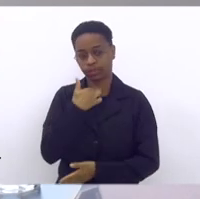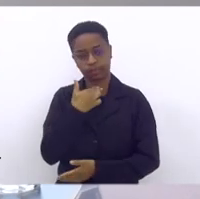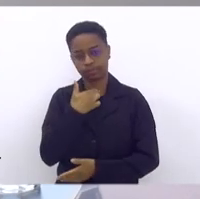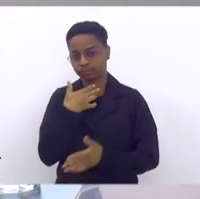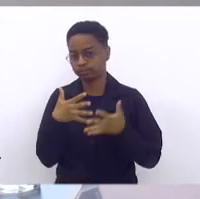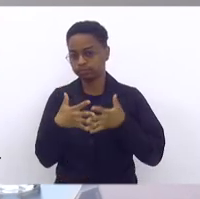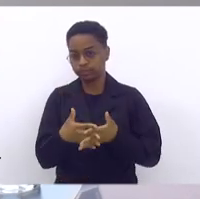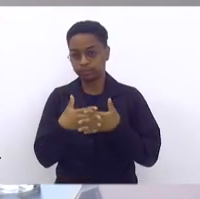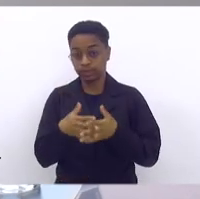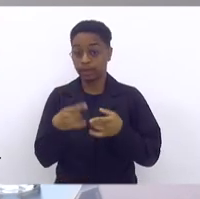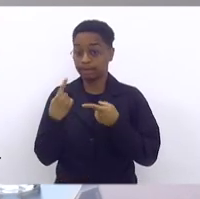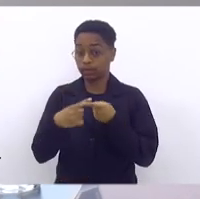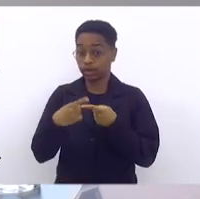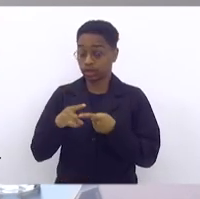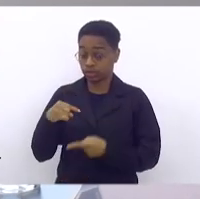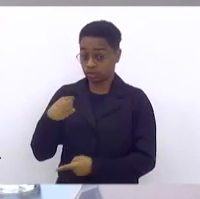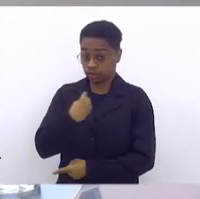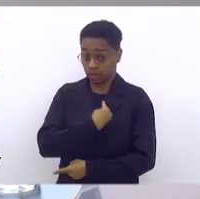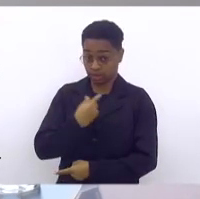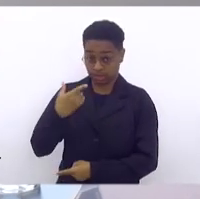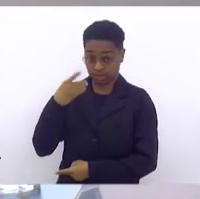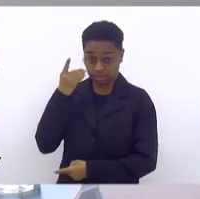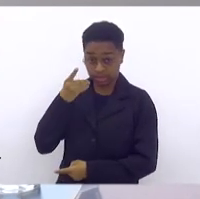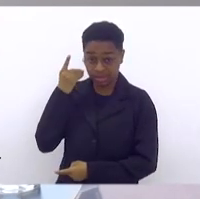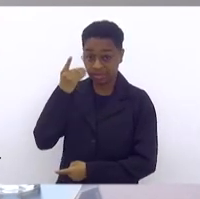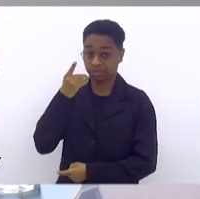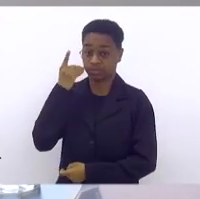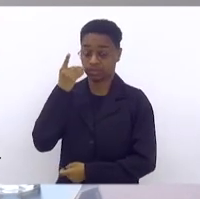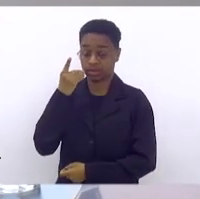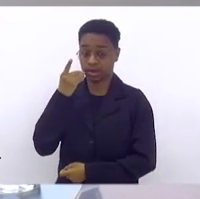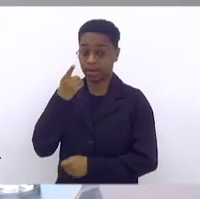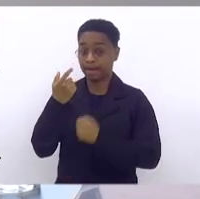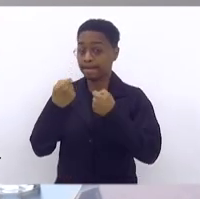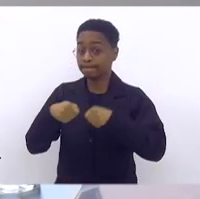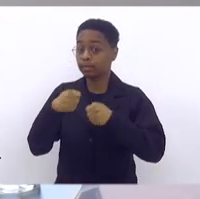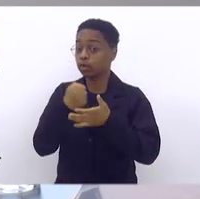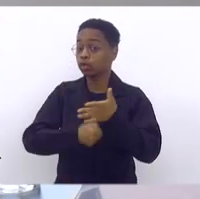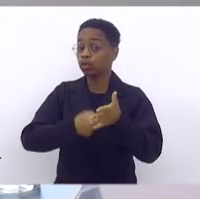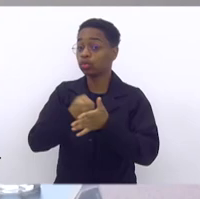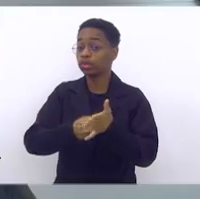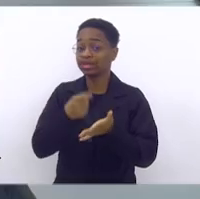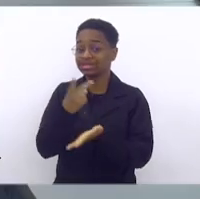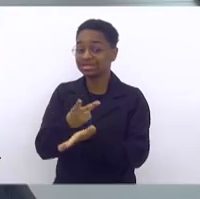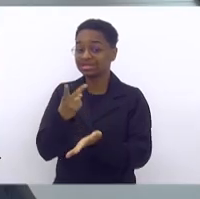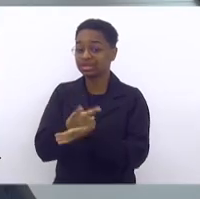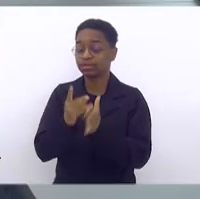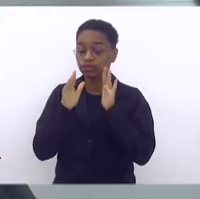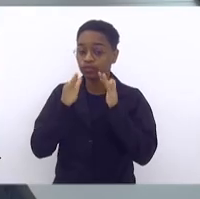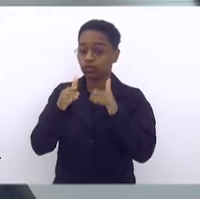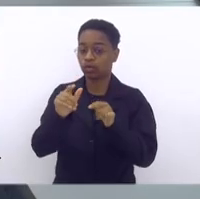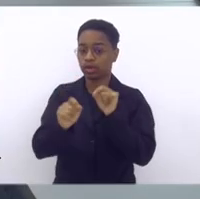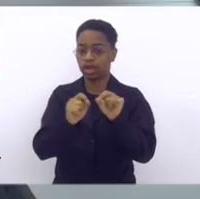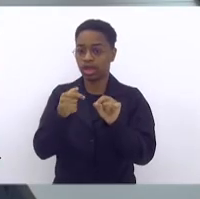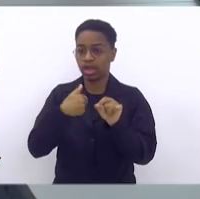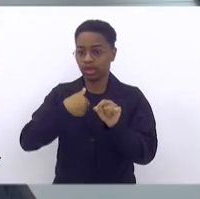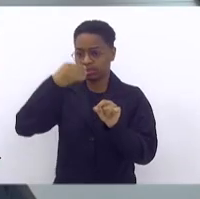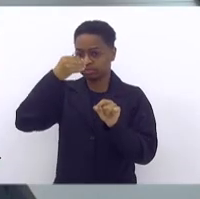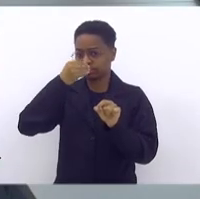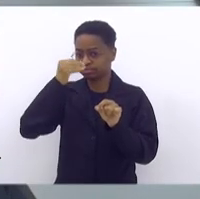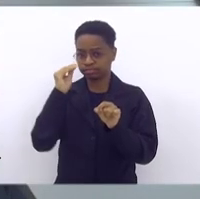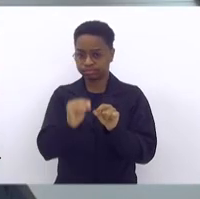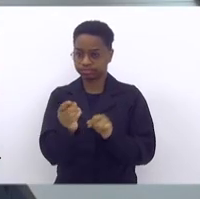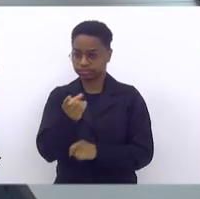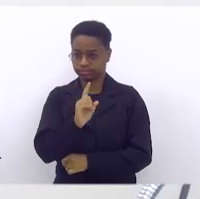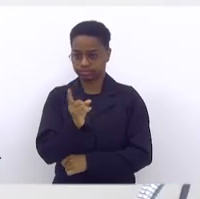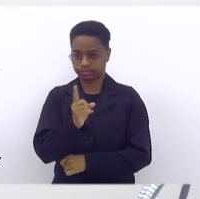nós, deputados, se tem uma coisa que a gente deve lutar sempre, e eu não abro mão,